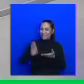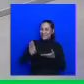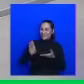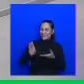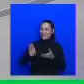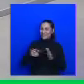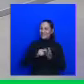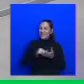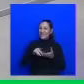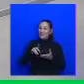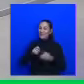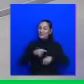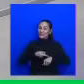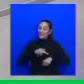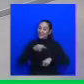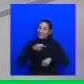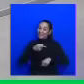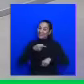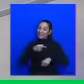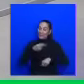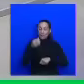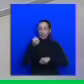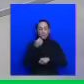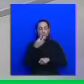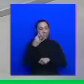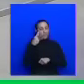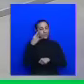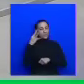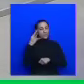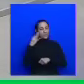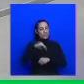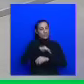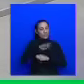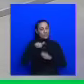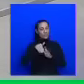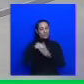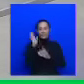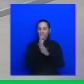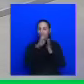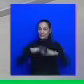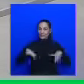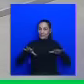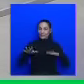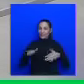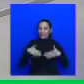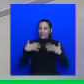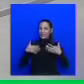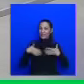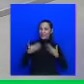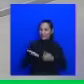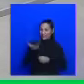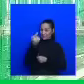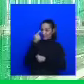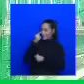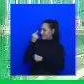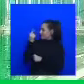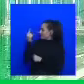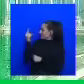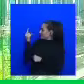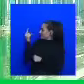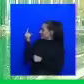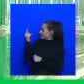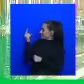prêmio na Mega Sena. Chegou a hora, hein? Pensamento positivo em todo o Brasil. Tô aqui na Energia. Bolas